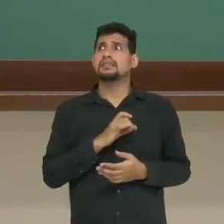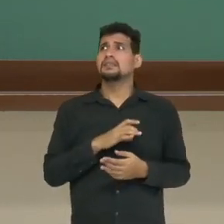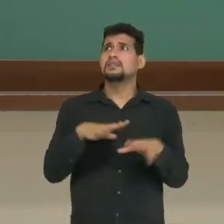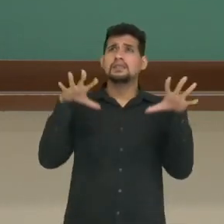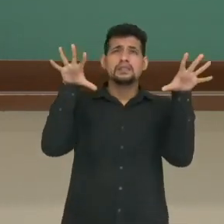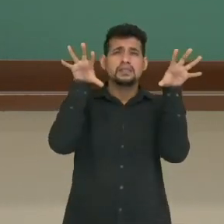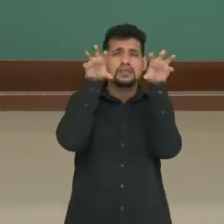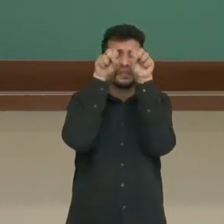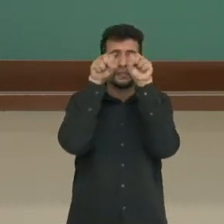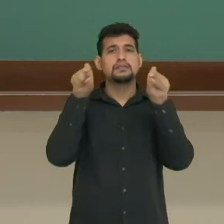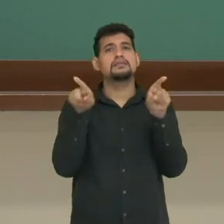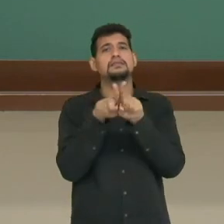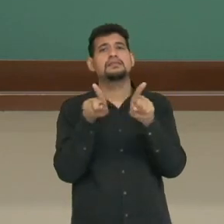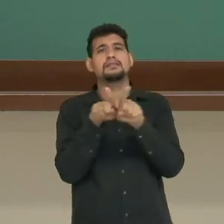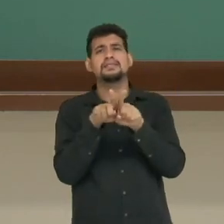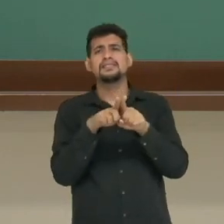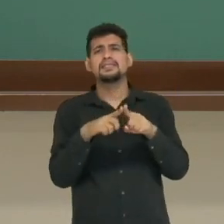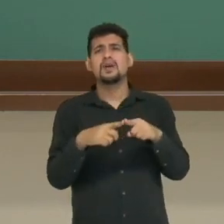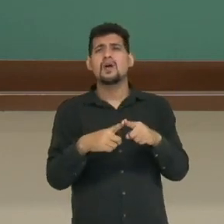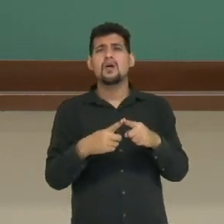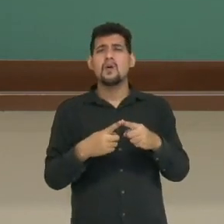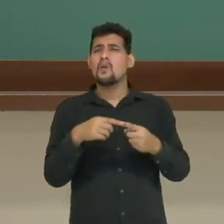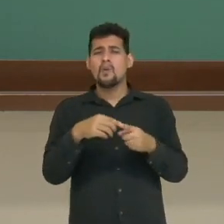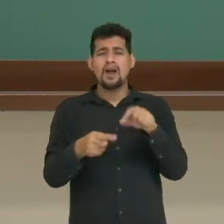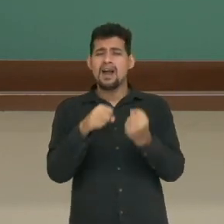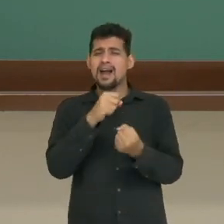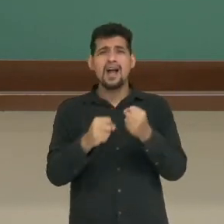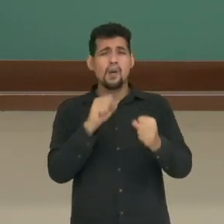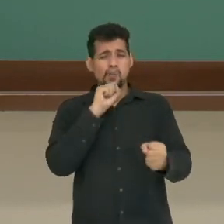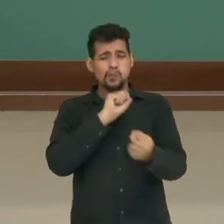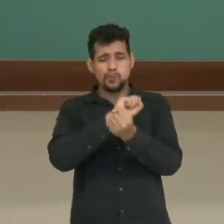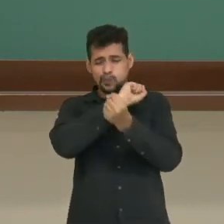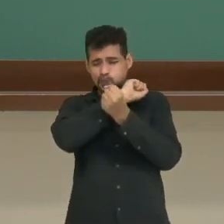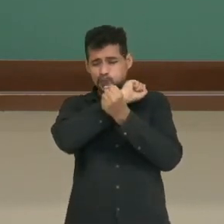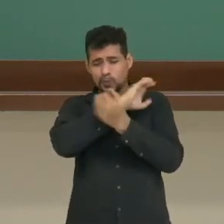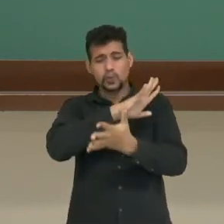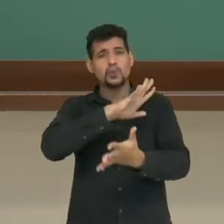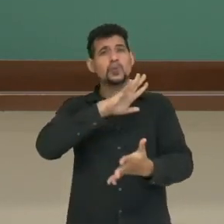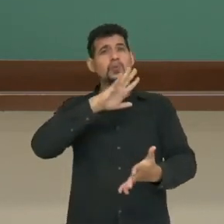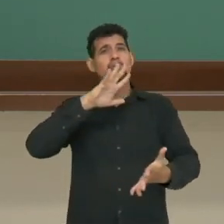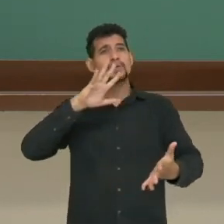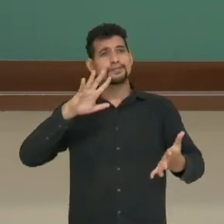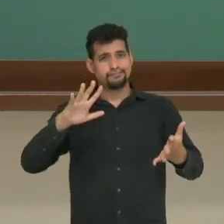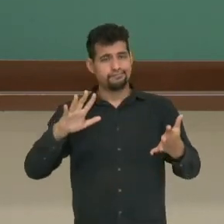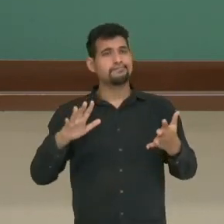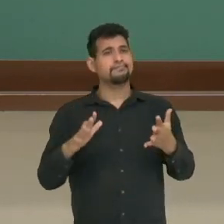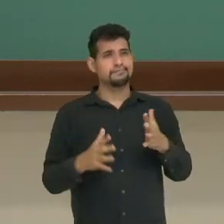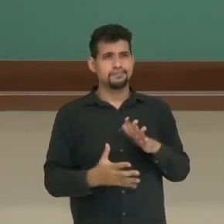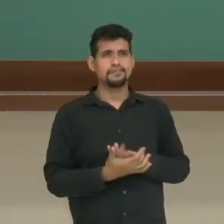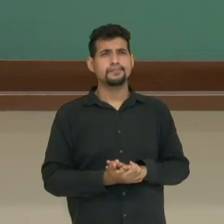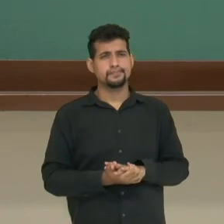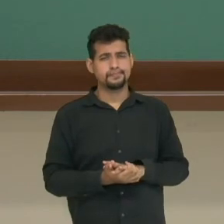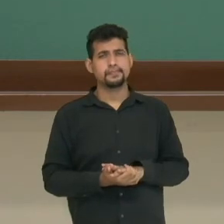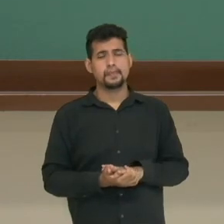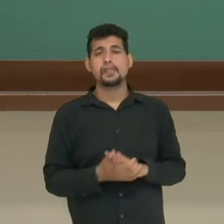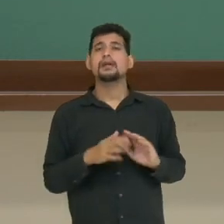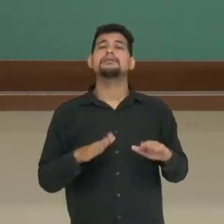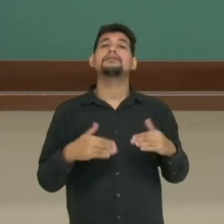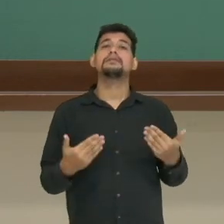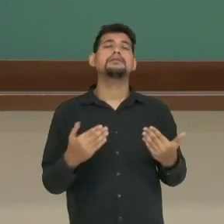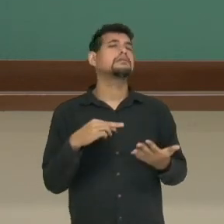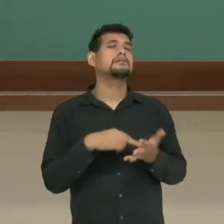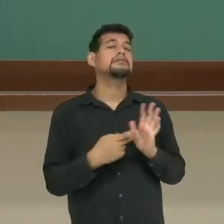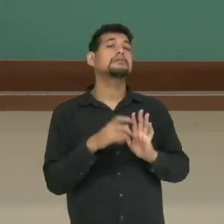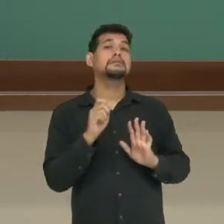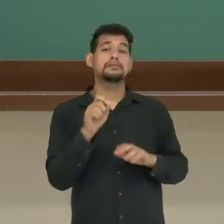ambiente lotado, um carro carregado de bombas explodindo no lugar. Então, o atentado